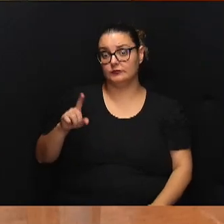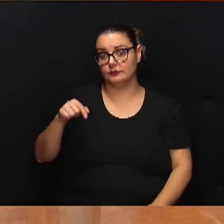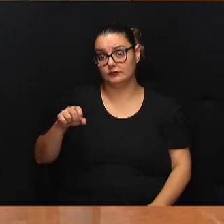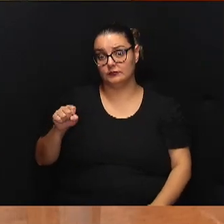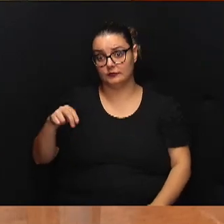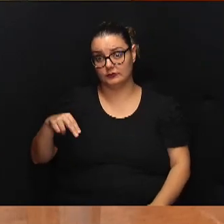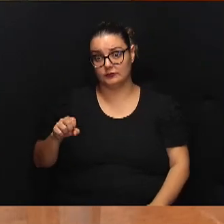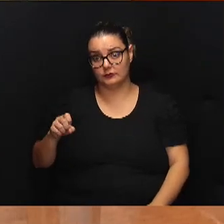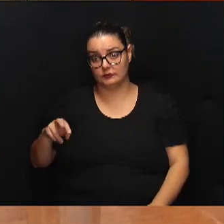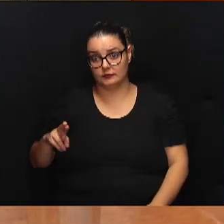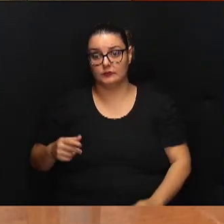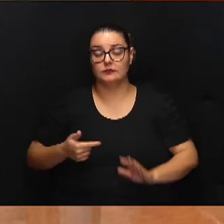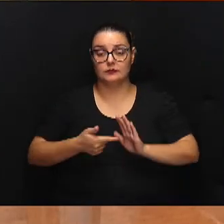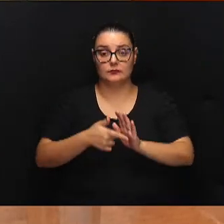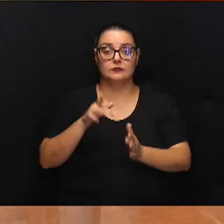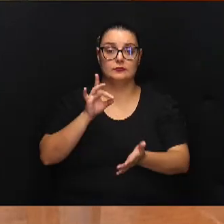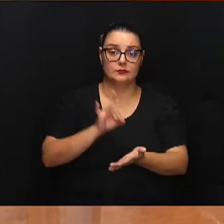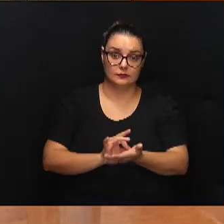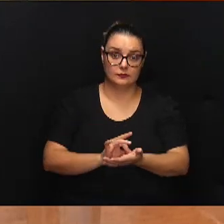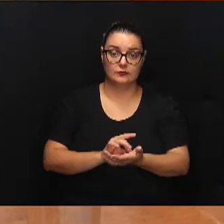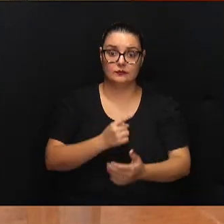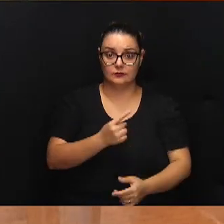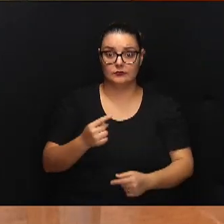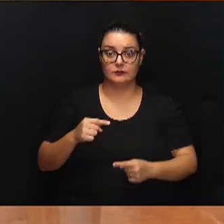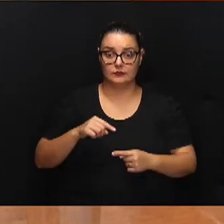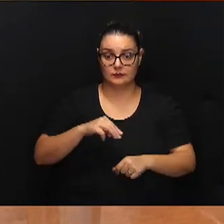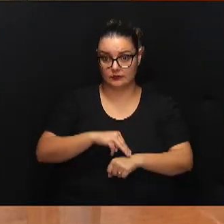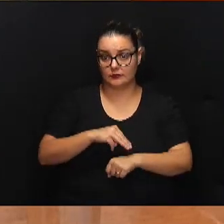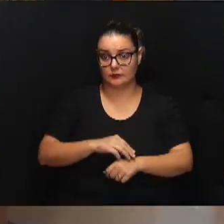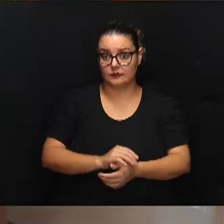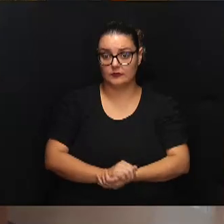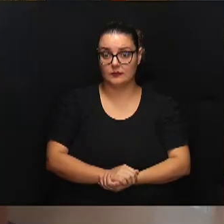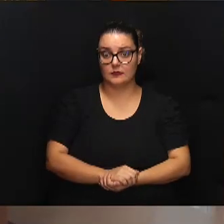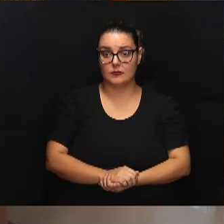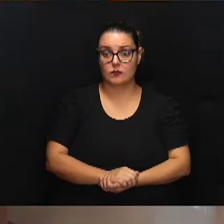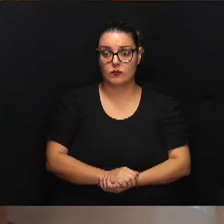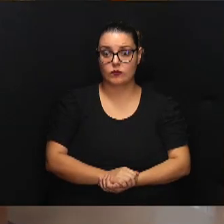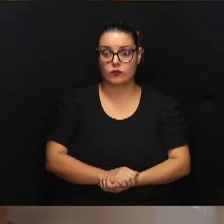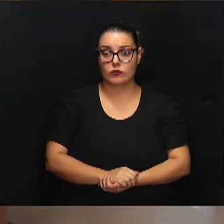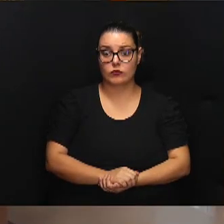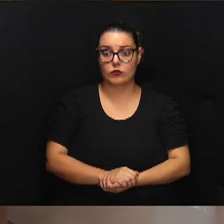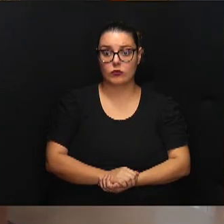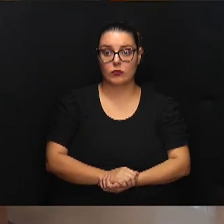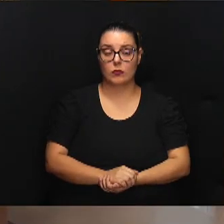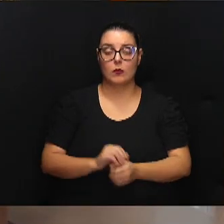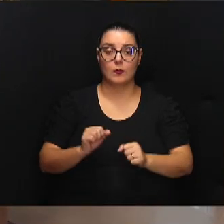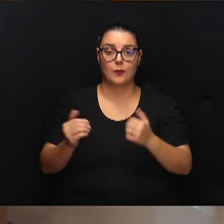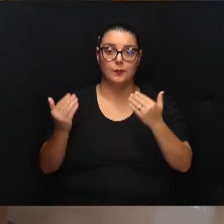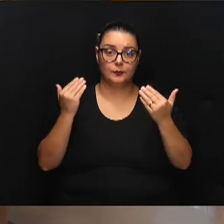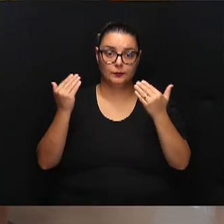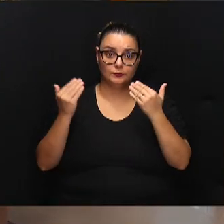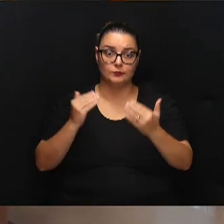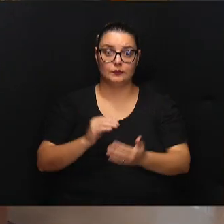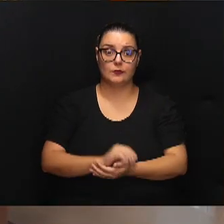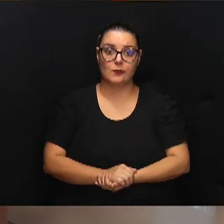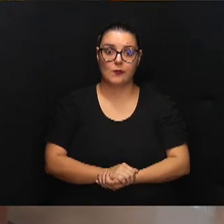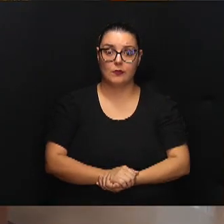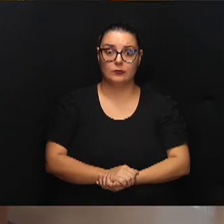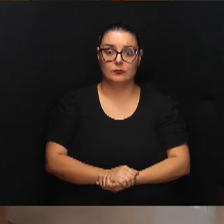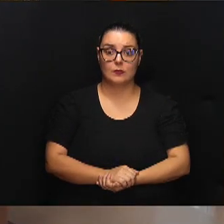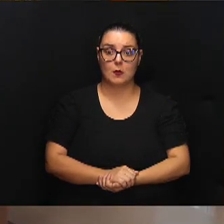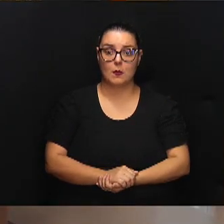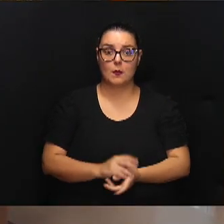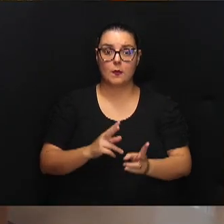que nos mostra a realidade minuto a minuto. A gente pode comparar esses valores como um sistema